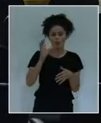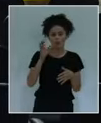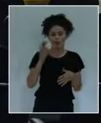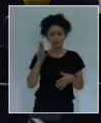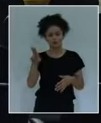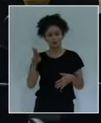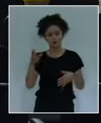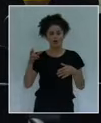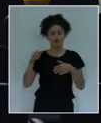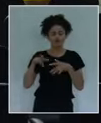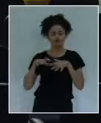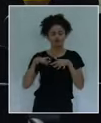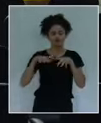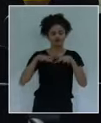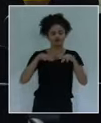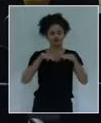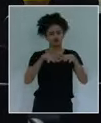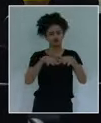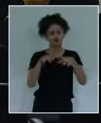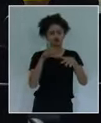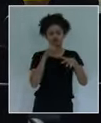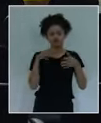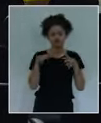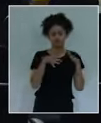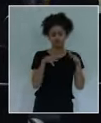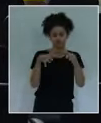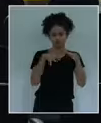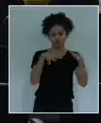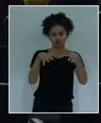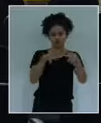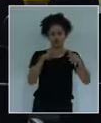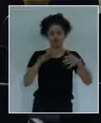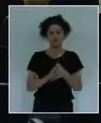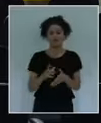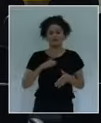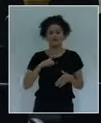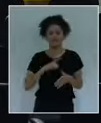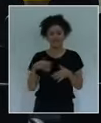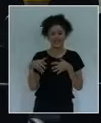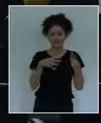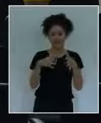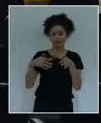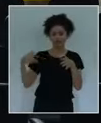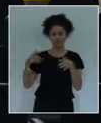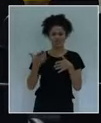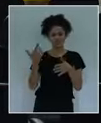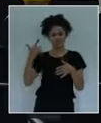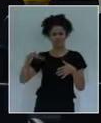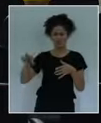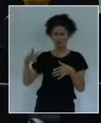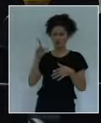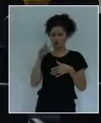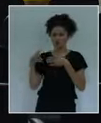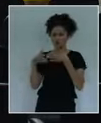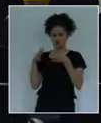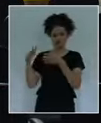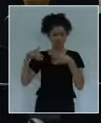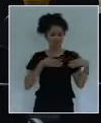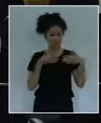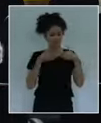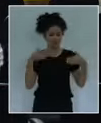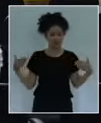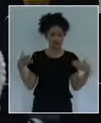do Voaçu, ele pega uma cabeceira grande lá das Flores, daquela parte de cá do Manuel Lucas, então a gente sabe que é difícil de controlar,